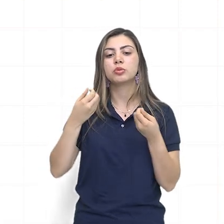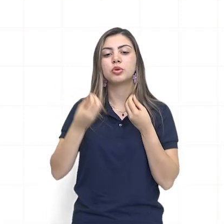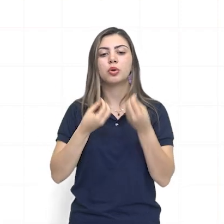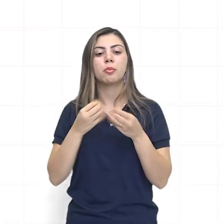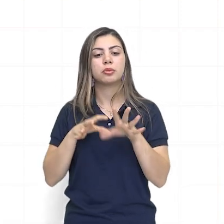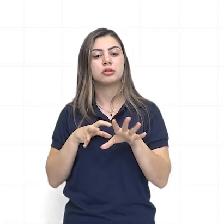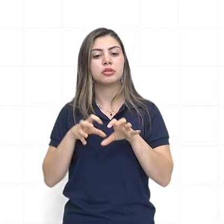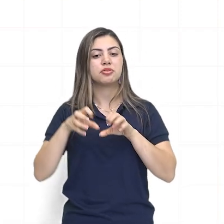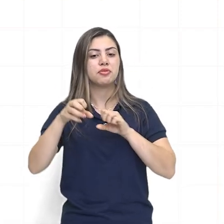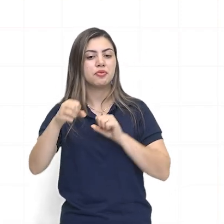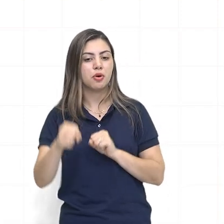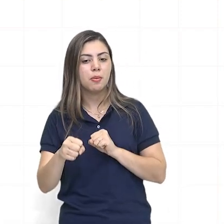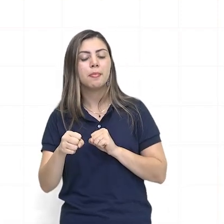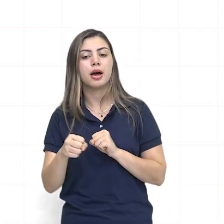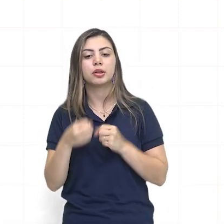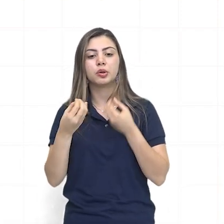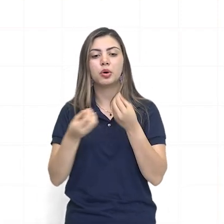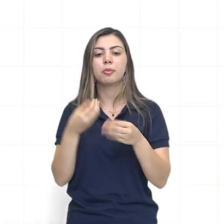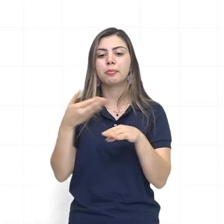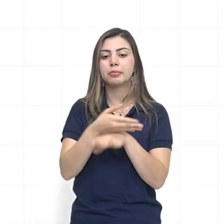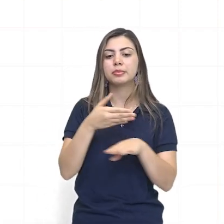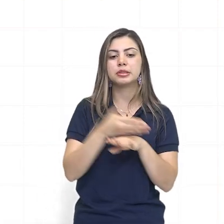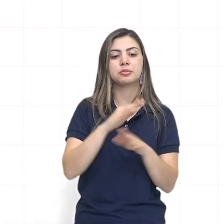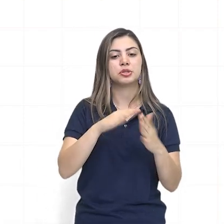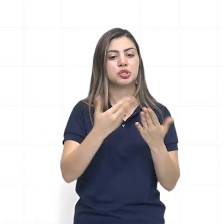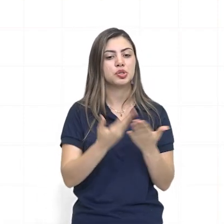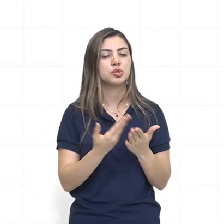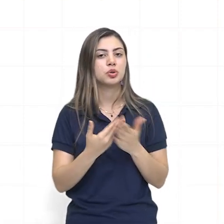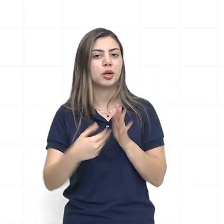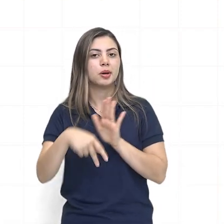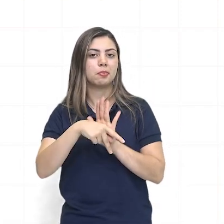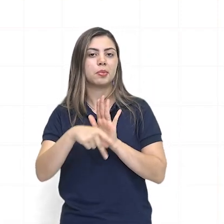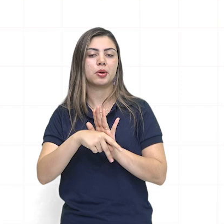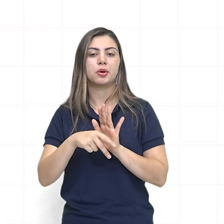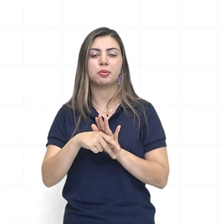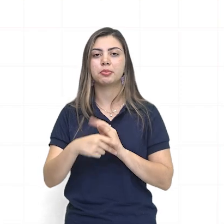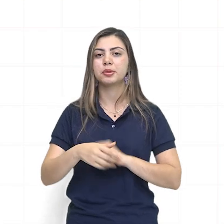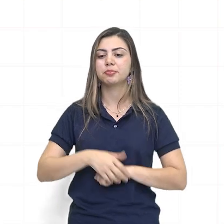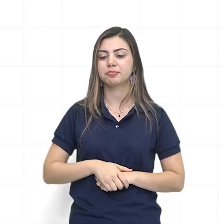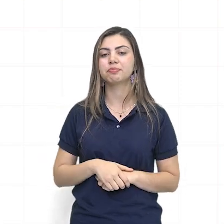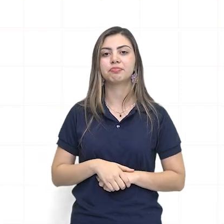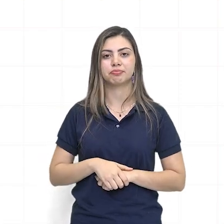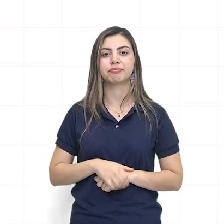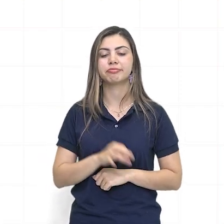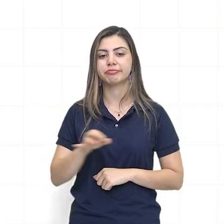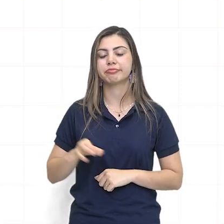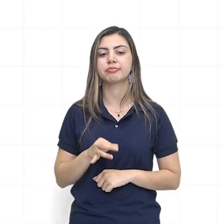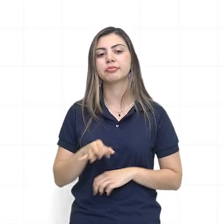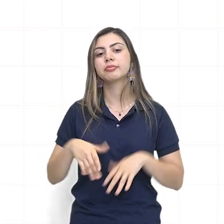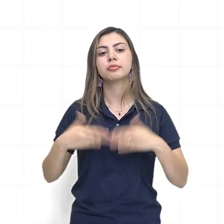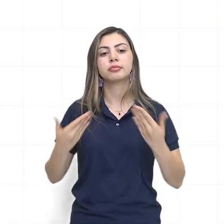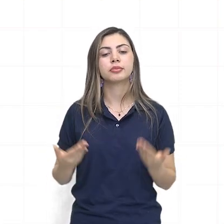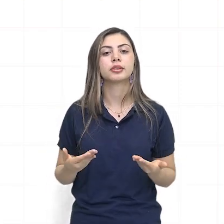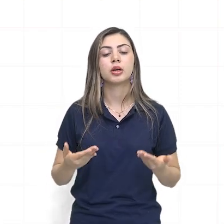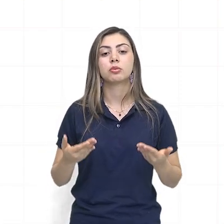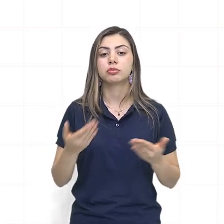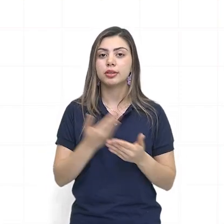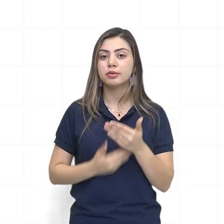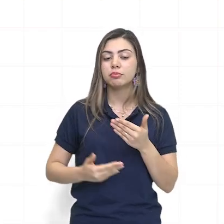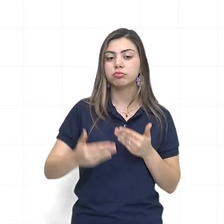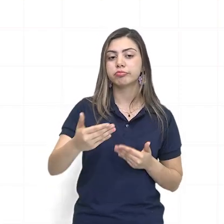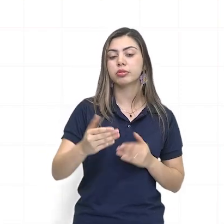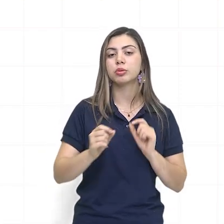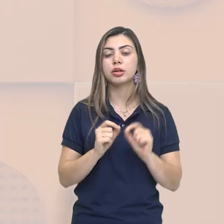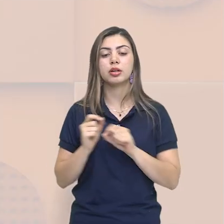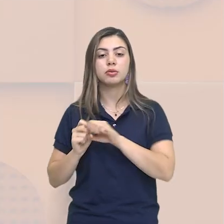completarem a sua educação frequentando uma ou mais das escolas monásticas estabelecidas. E a partir, então,